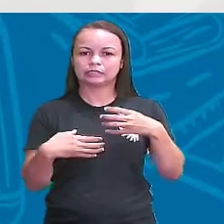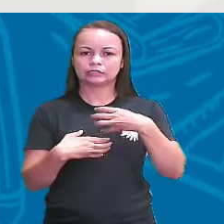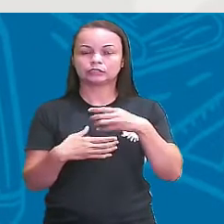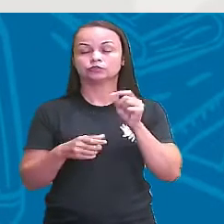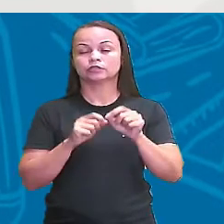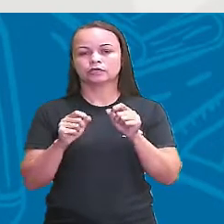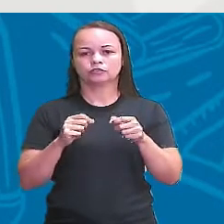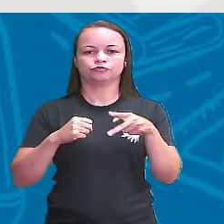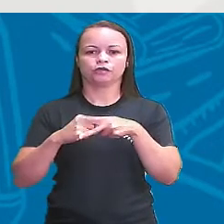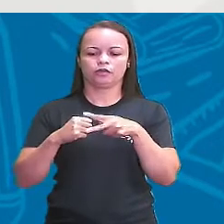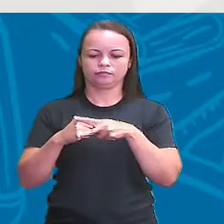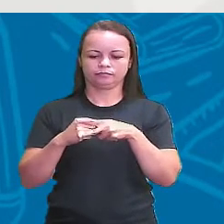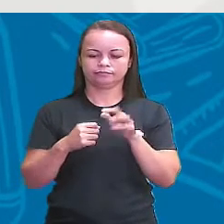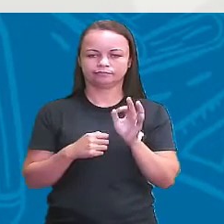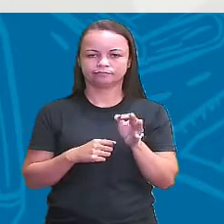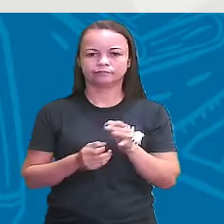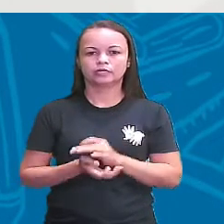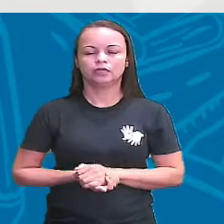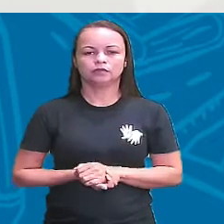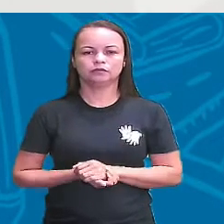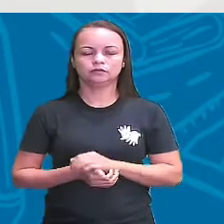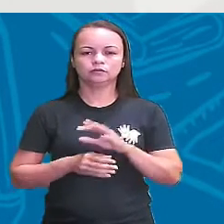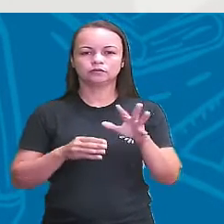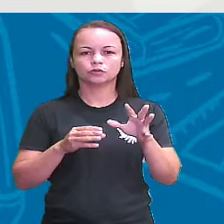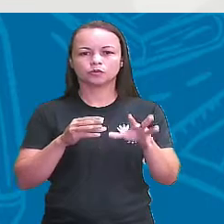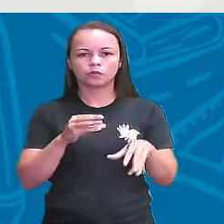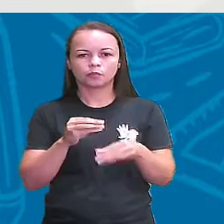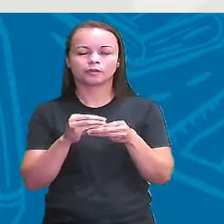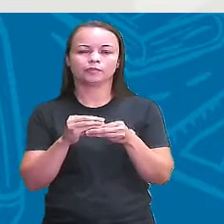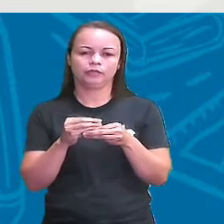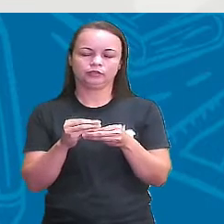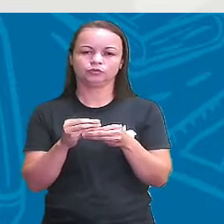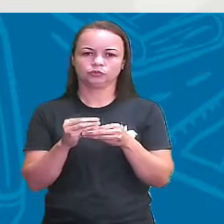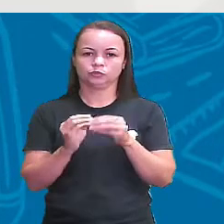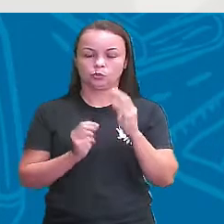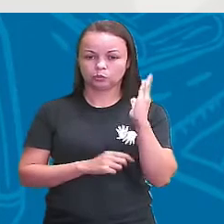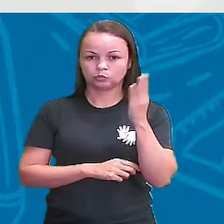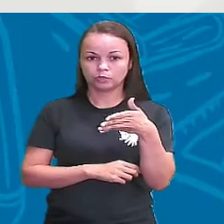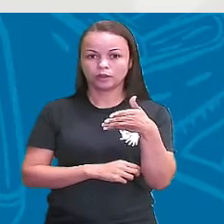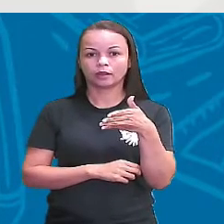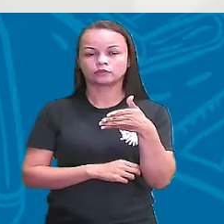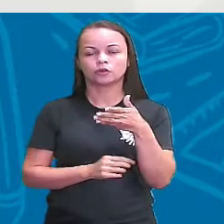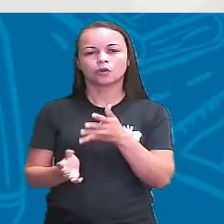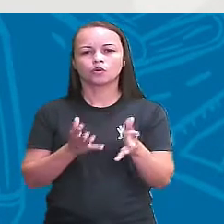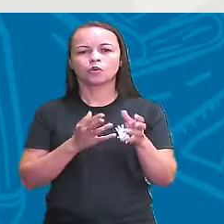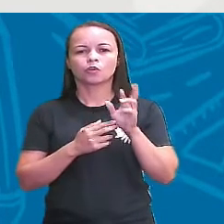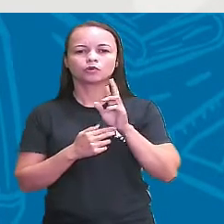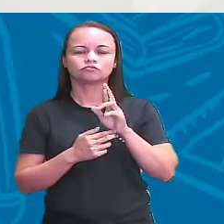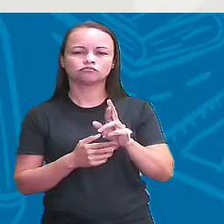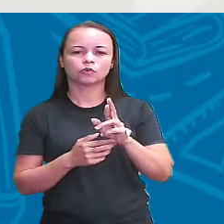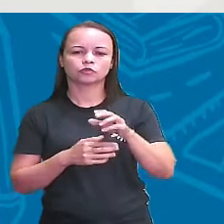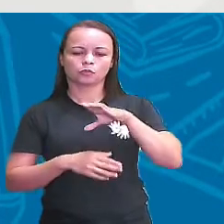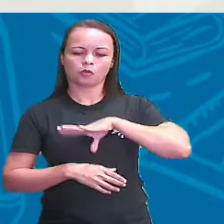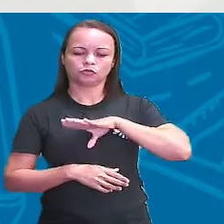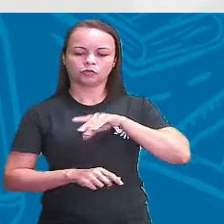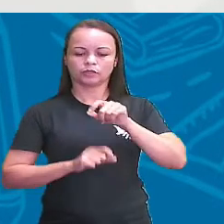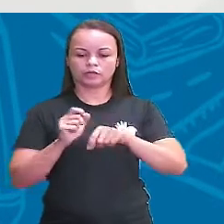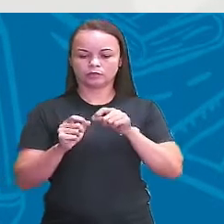tá certo? Então, o complemento direto corresponde em português ao